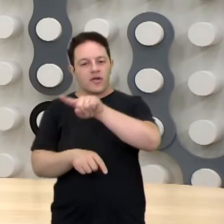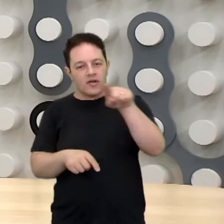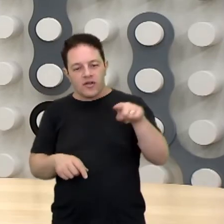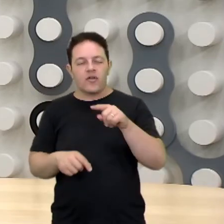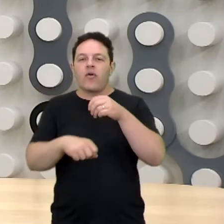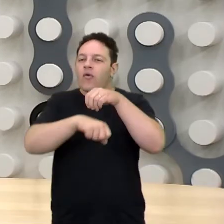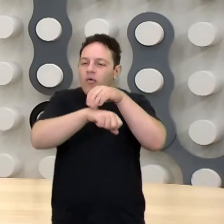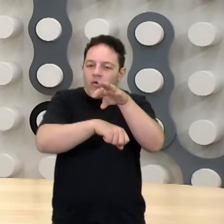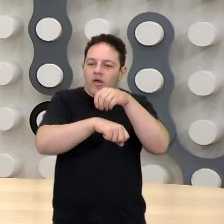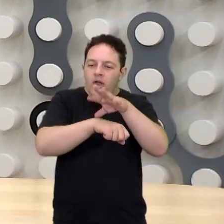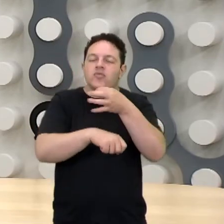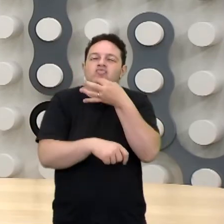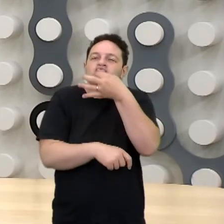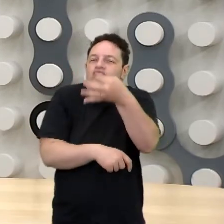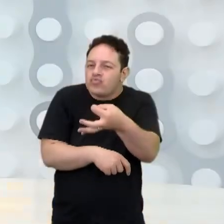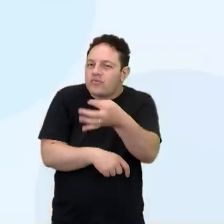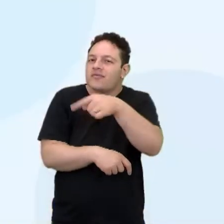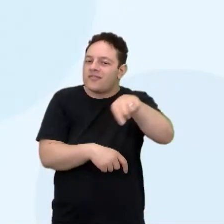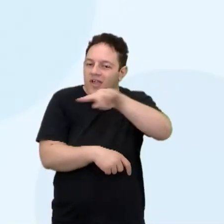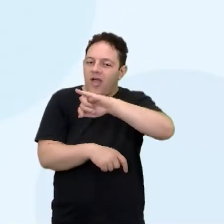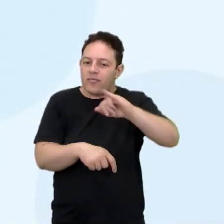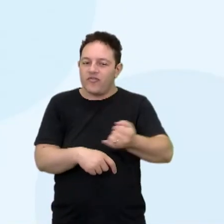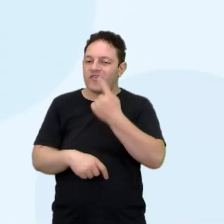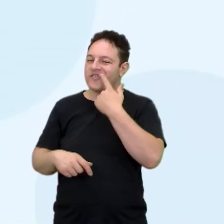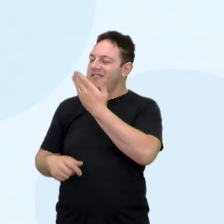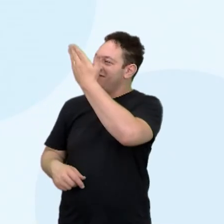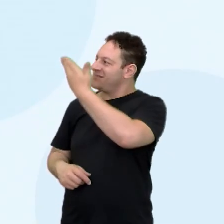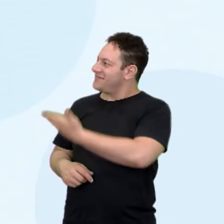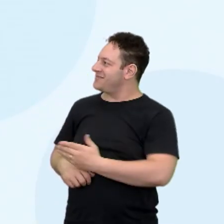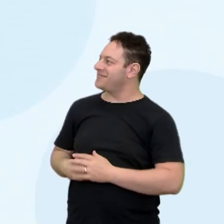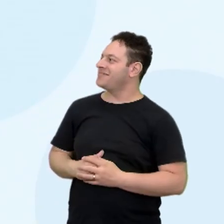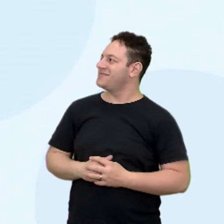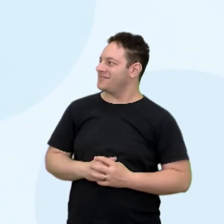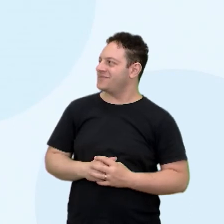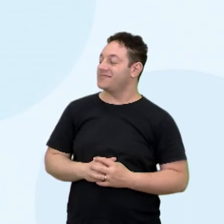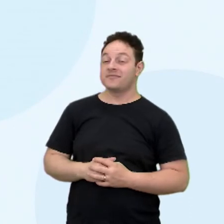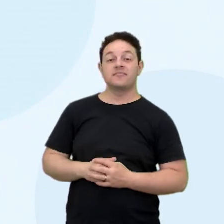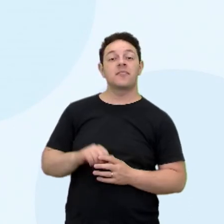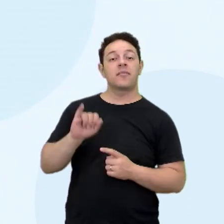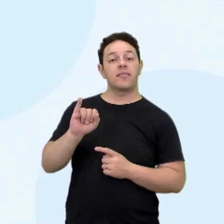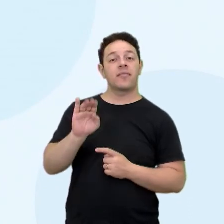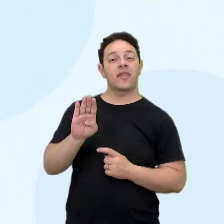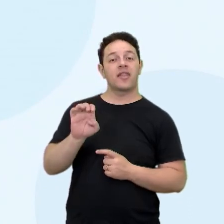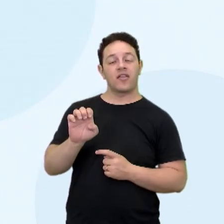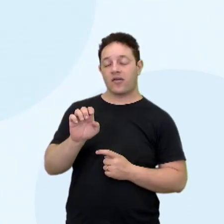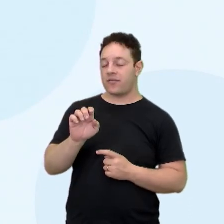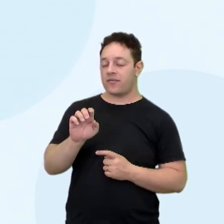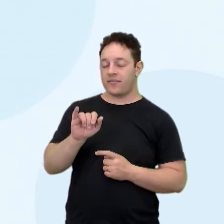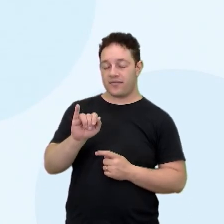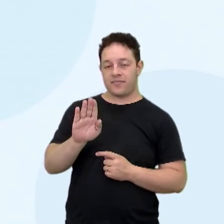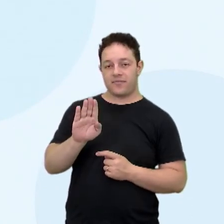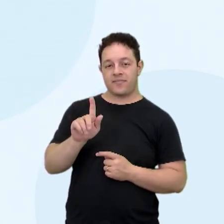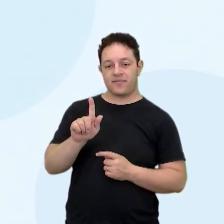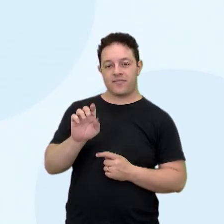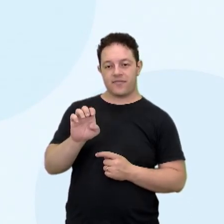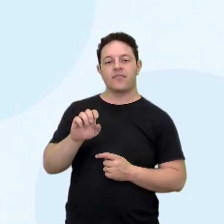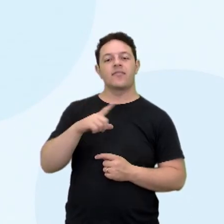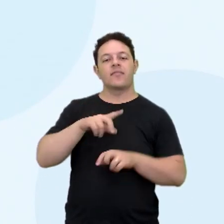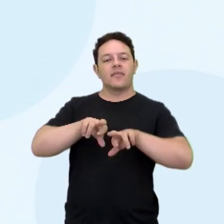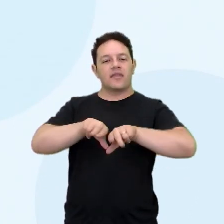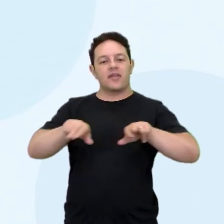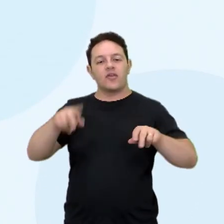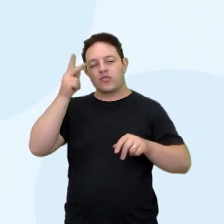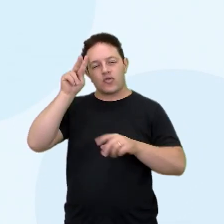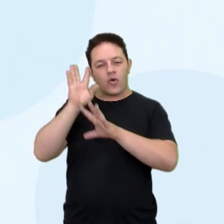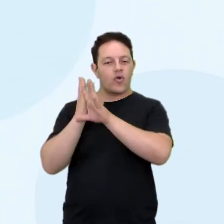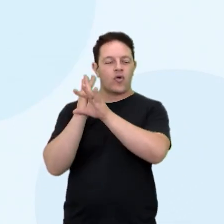aquelas orientações de sugestão que nós temos. Pode colocar aí na tela, aí, ó, tá lá. IBGE Séries Históricas, aí acesse o link